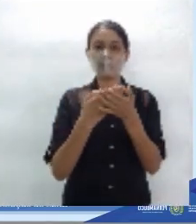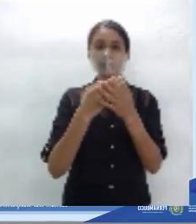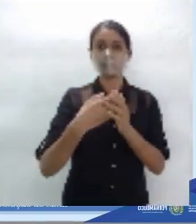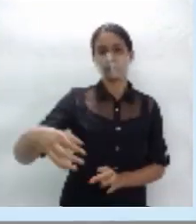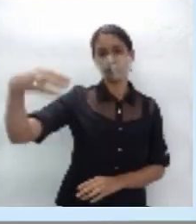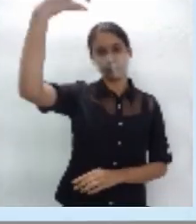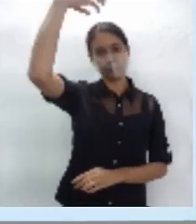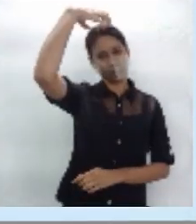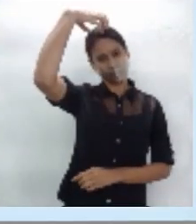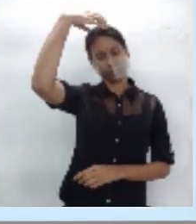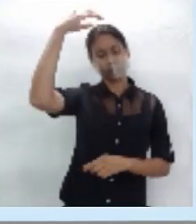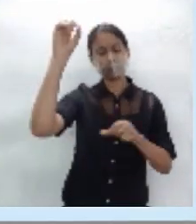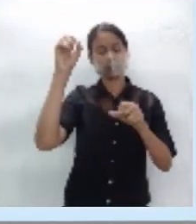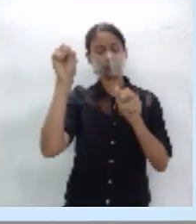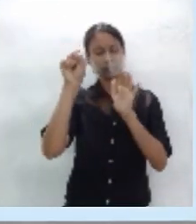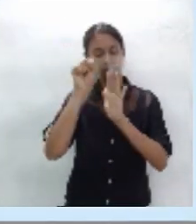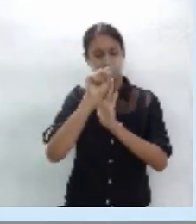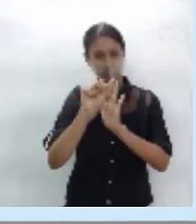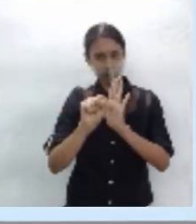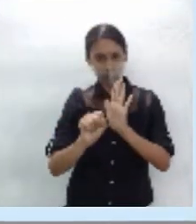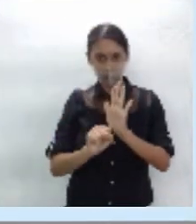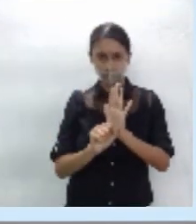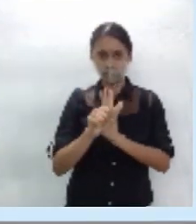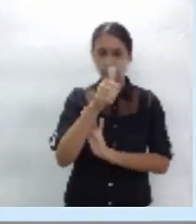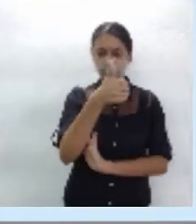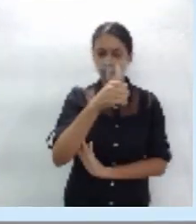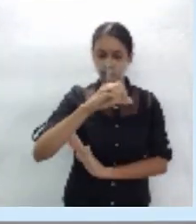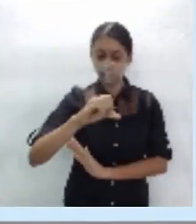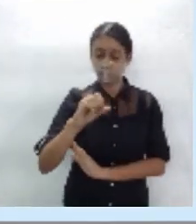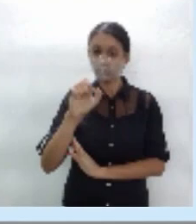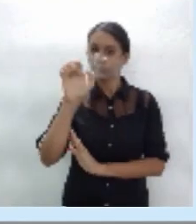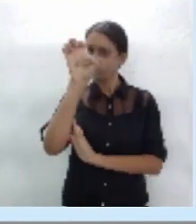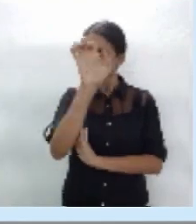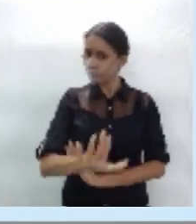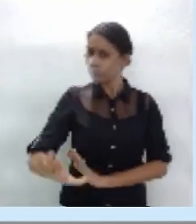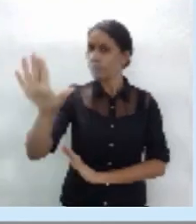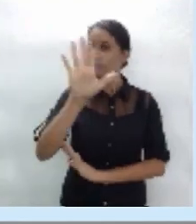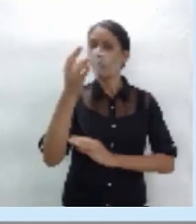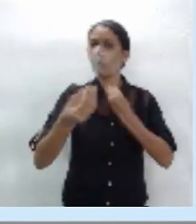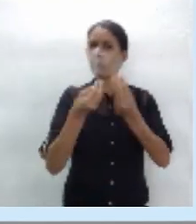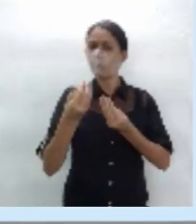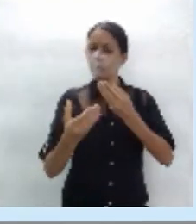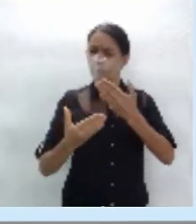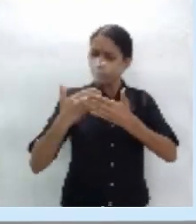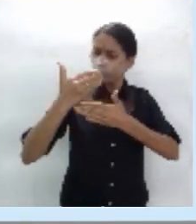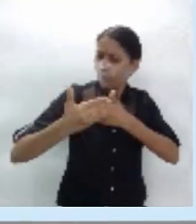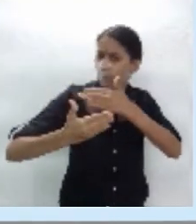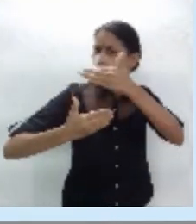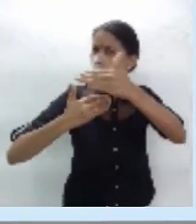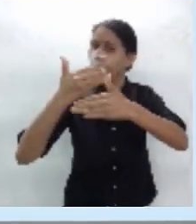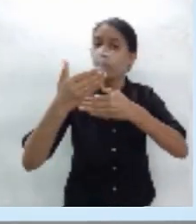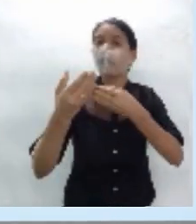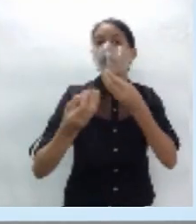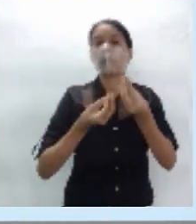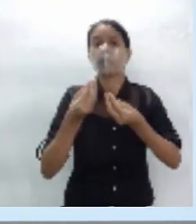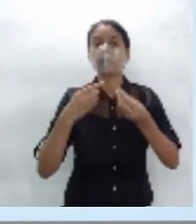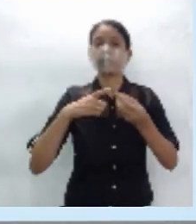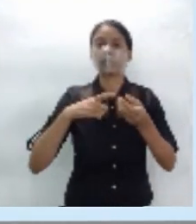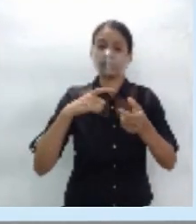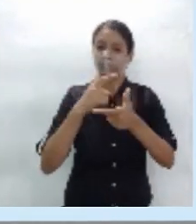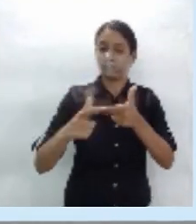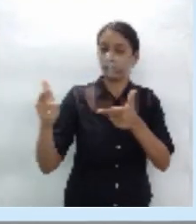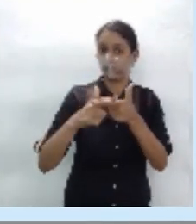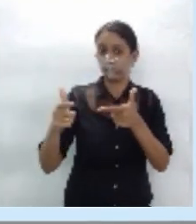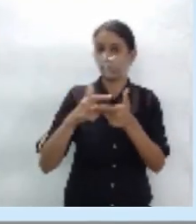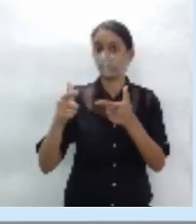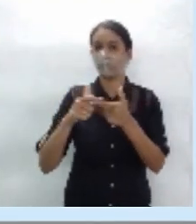no século XIX e, consequentemente, a gente vai ver como passo a passo dessa crise, dessa